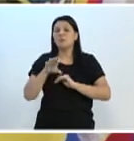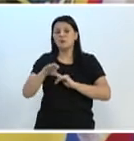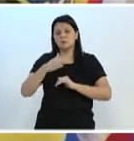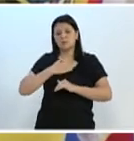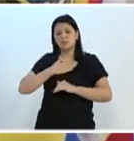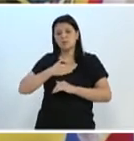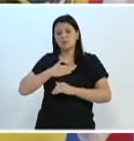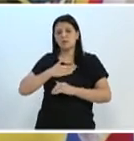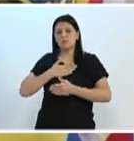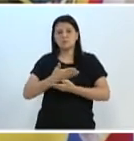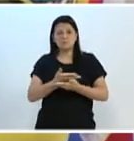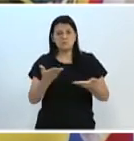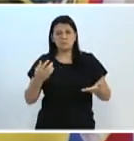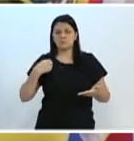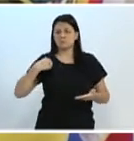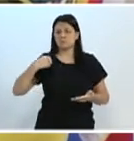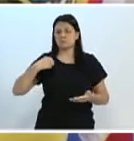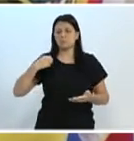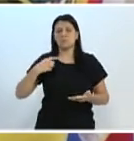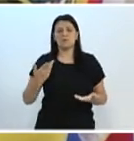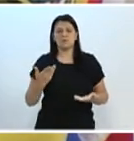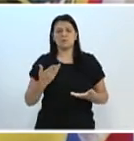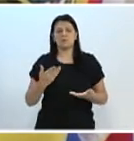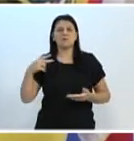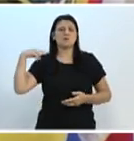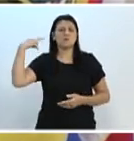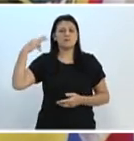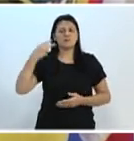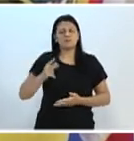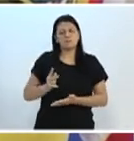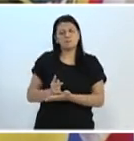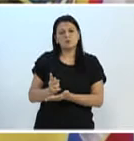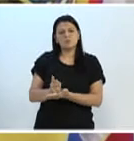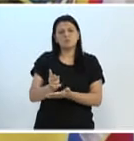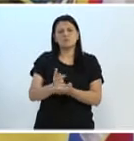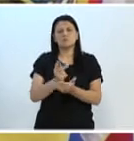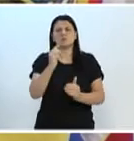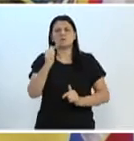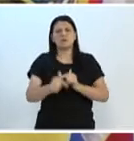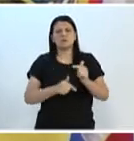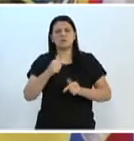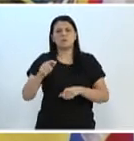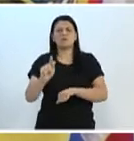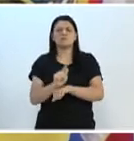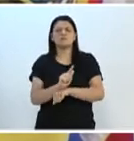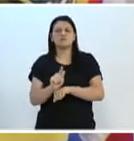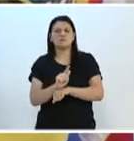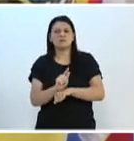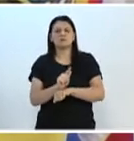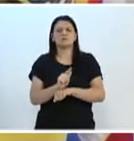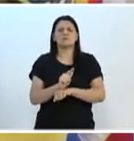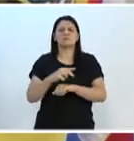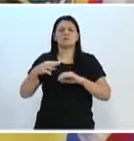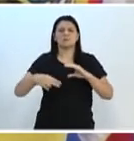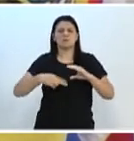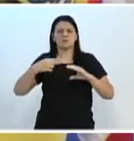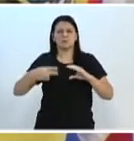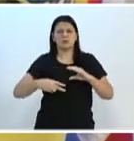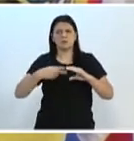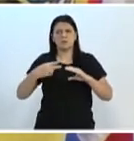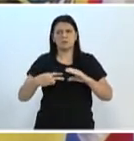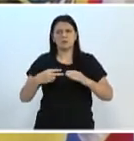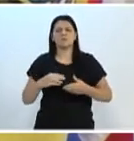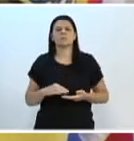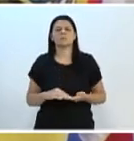disposição hoje dos colegas vereadores para dar continuidade nesse trabalho de gestão aqui da Câmara e